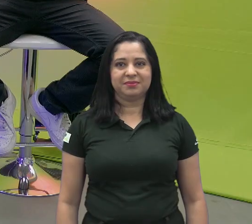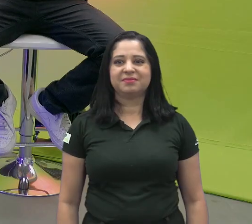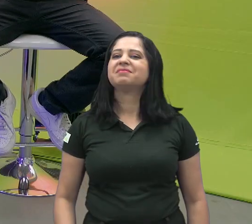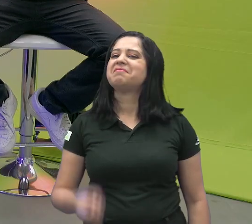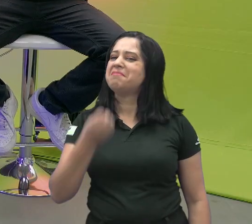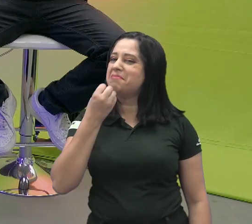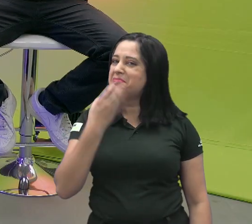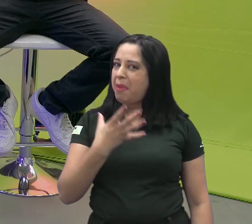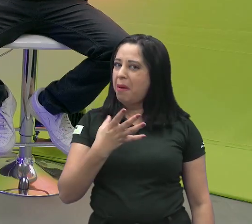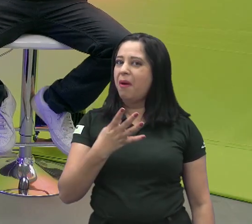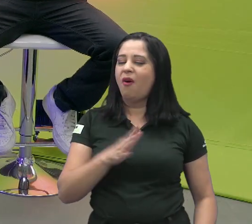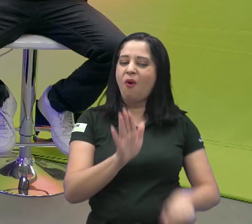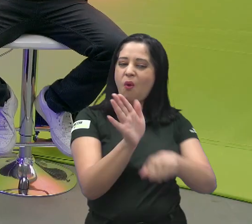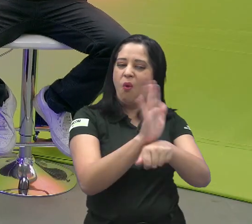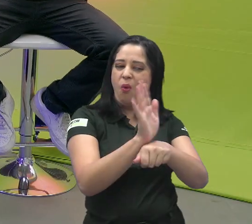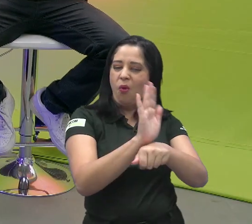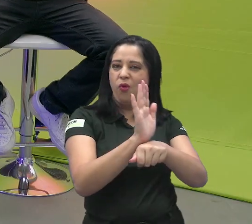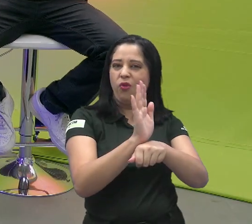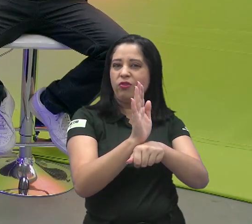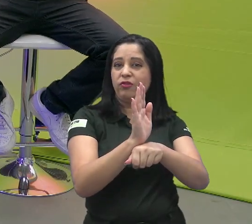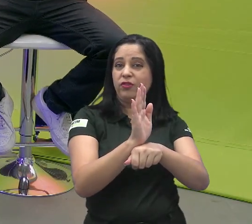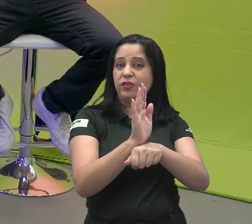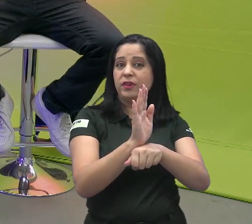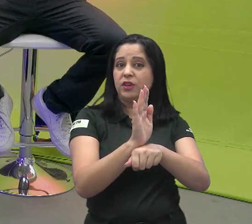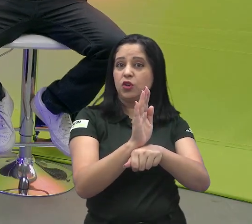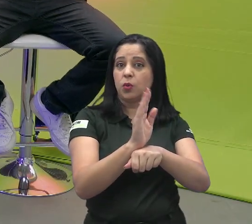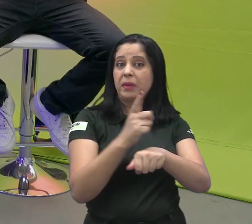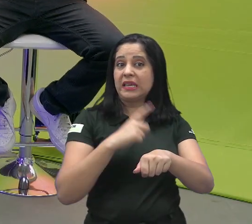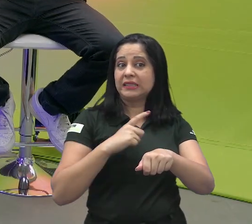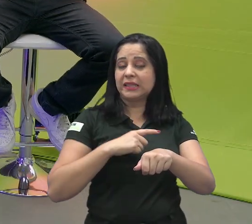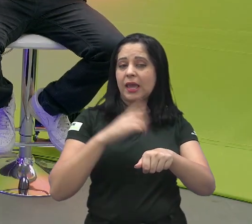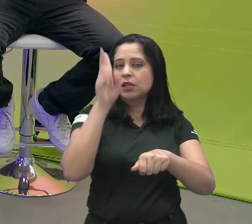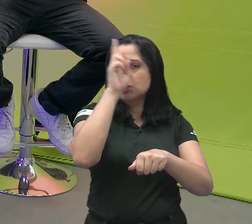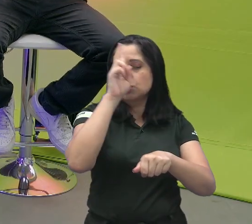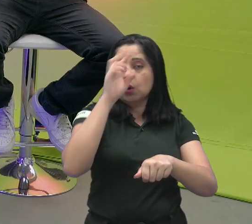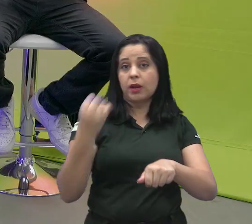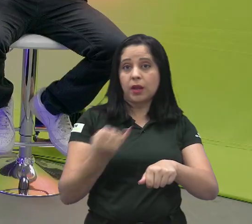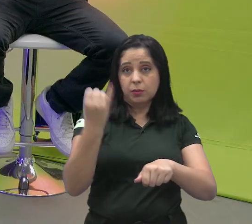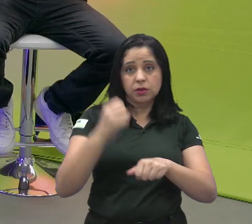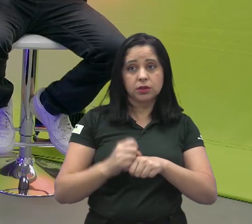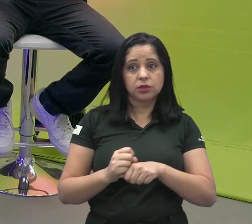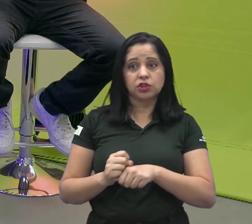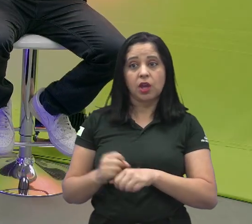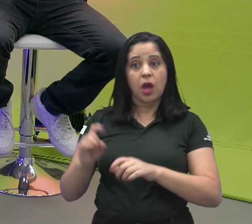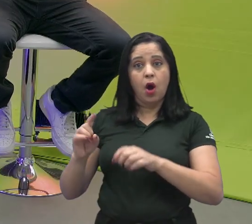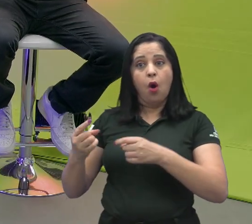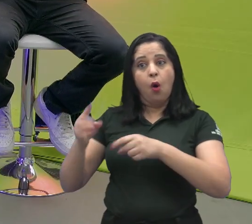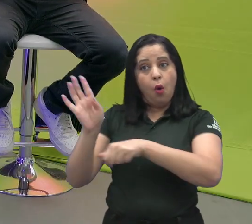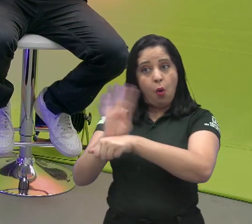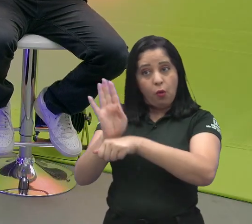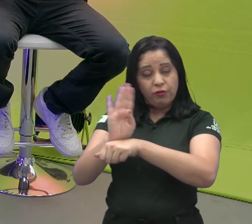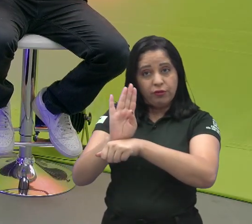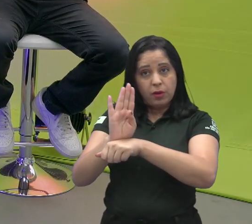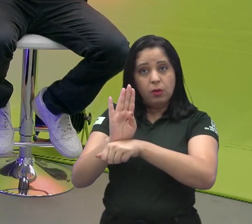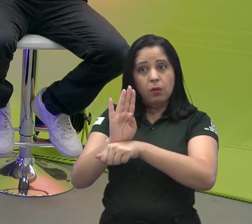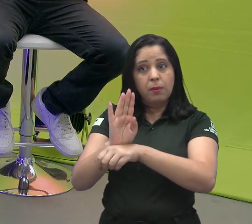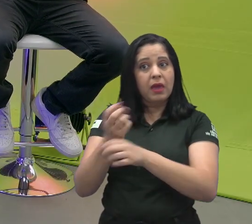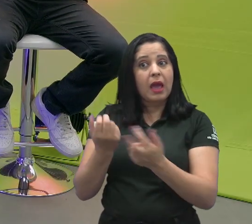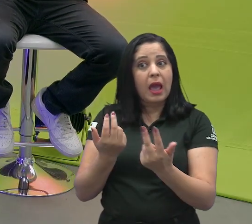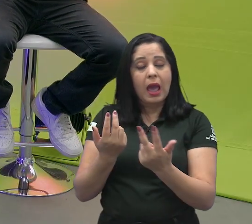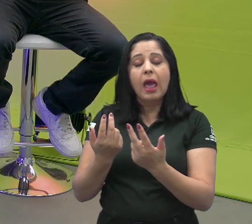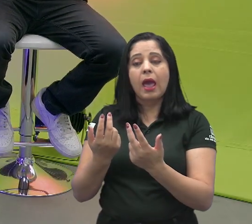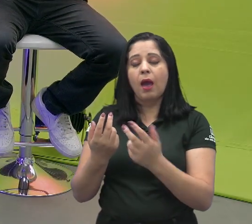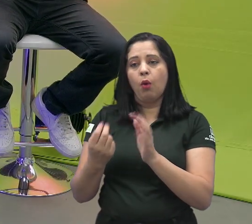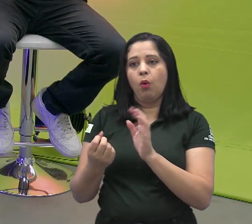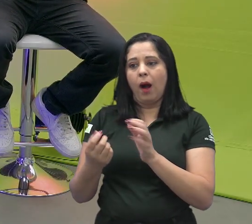Muito bom, um filme com uma mensagem importantíssima. E sabe o que eu achei legal, Bruno? Ele é do mesmo criador do Lilo e Stitch, que encantou